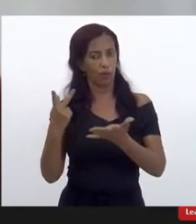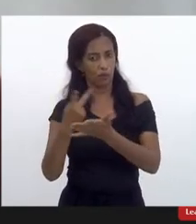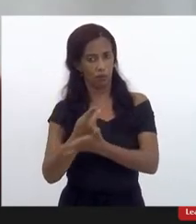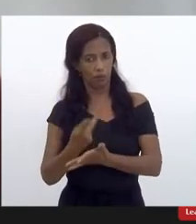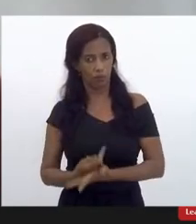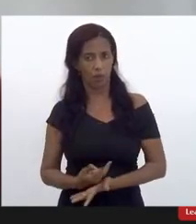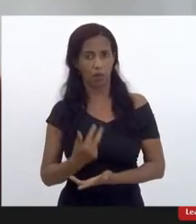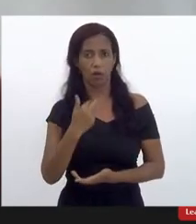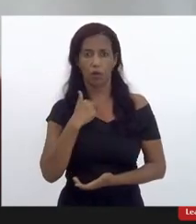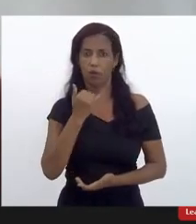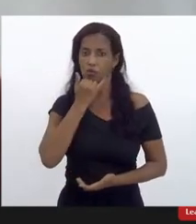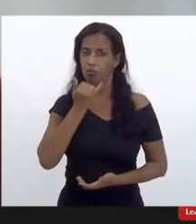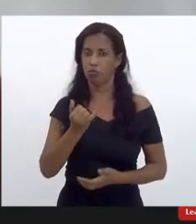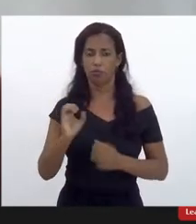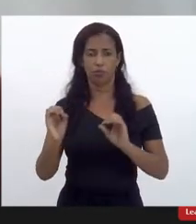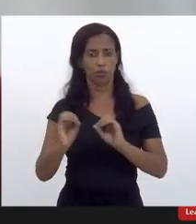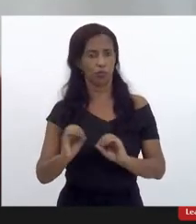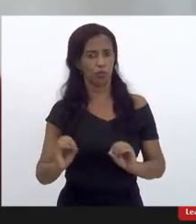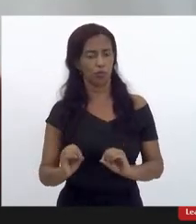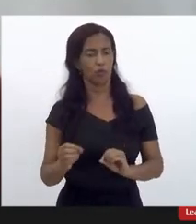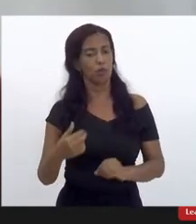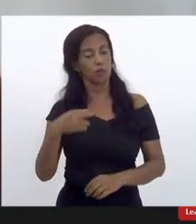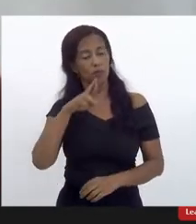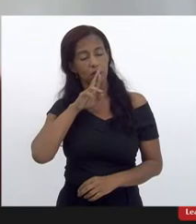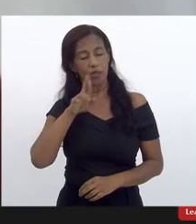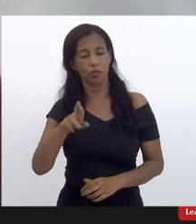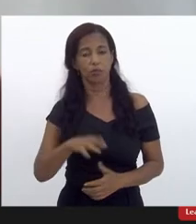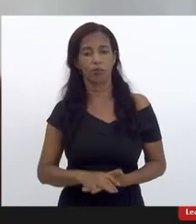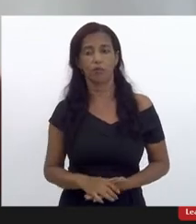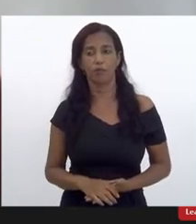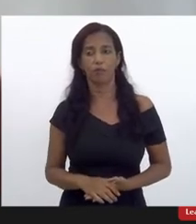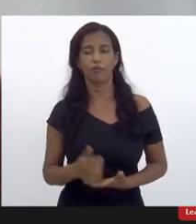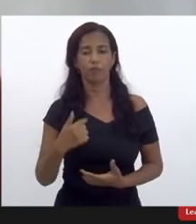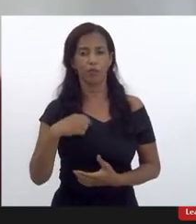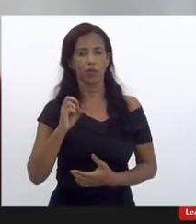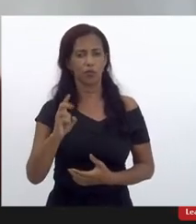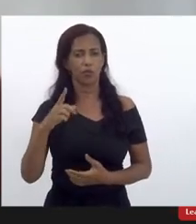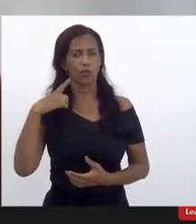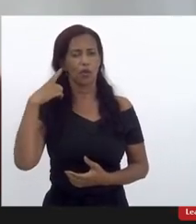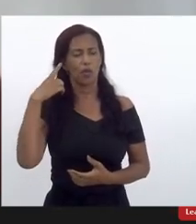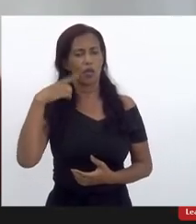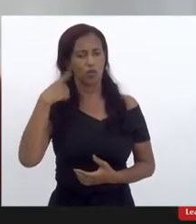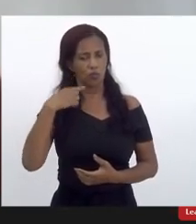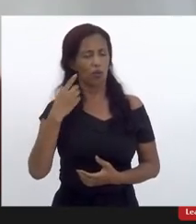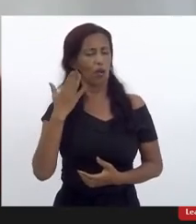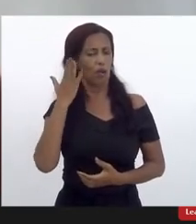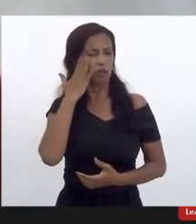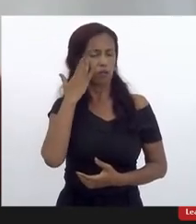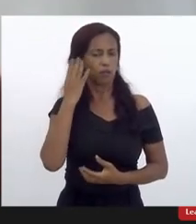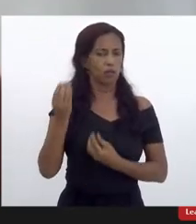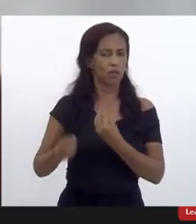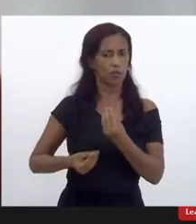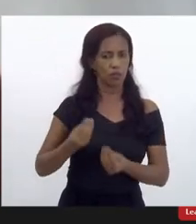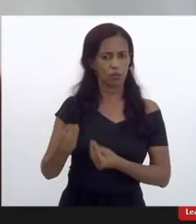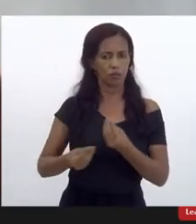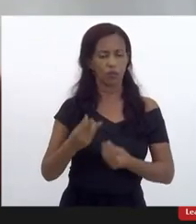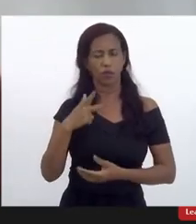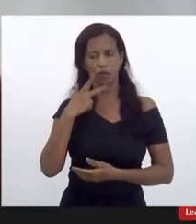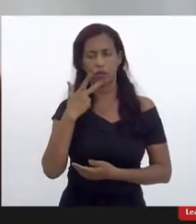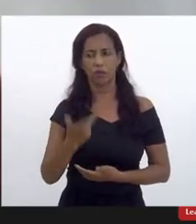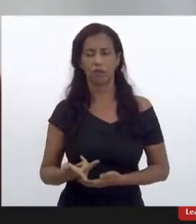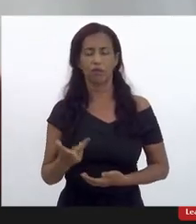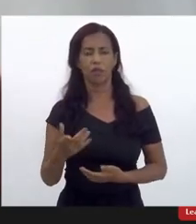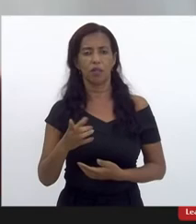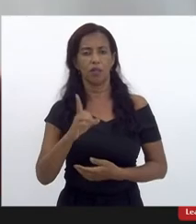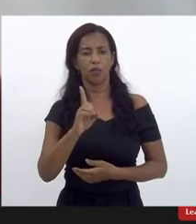o que não é desculpa nenhuma e tem que ser respondido. Tá? Eu sou advogado, então eu prezo muito por isso, tanto que falei com